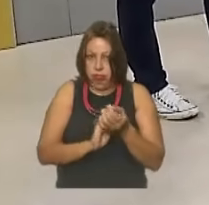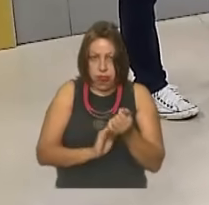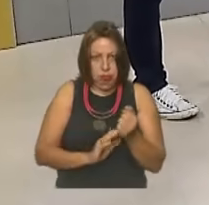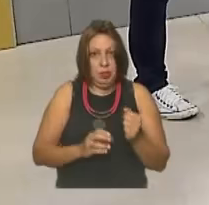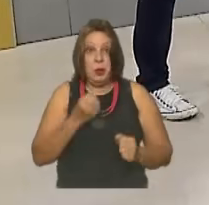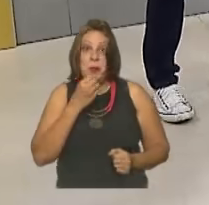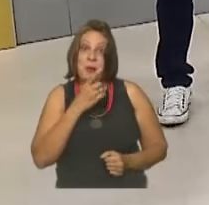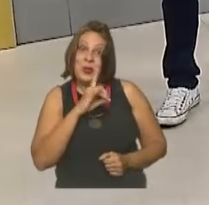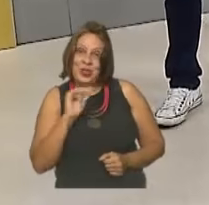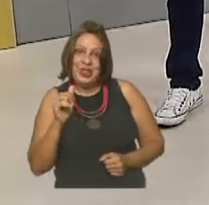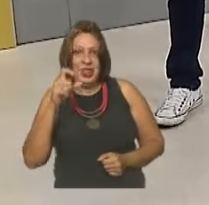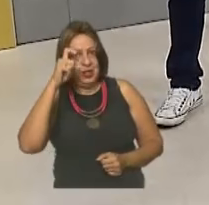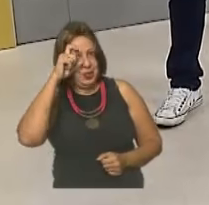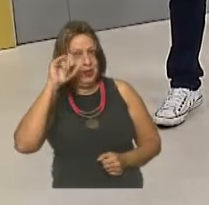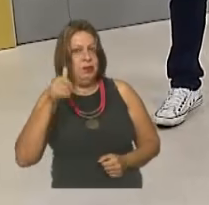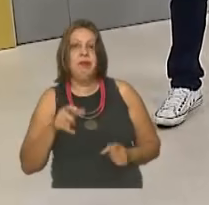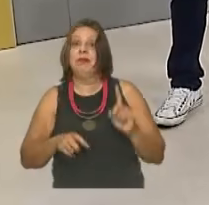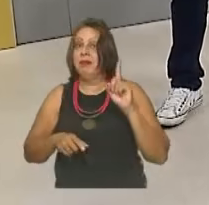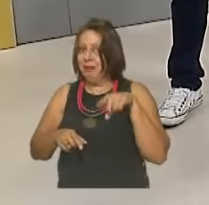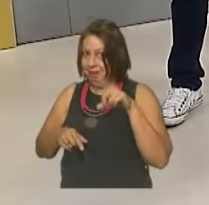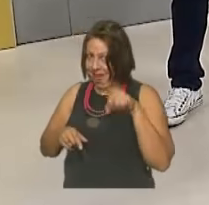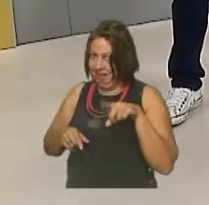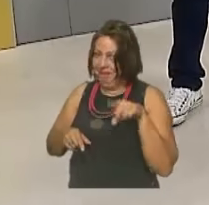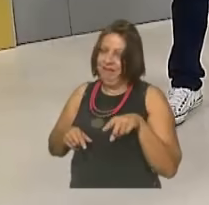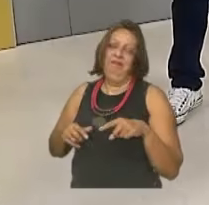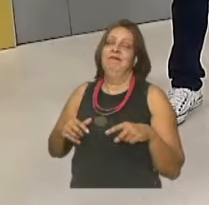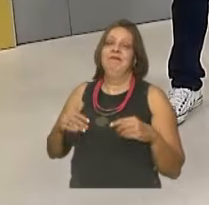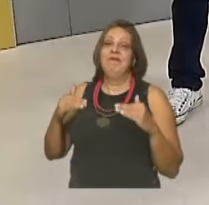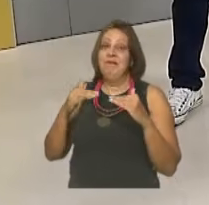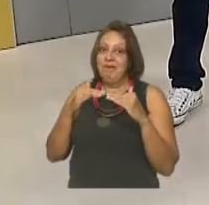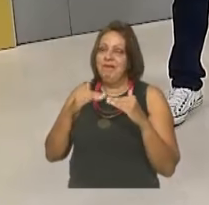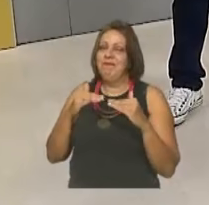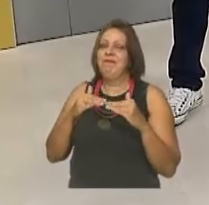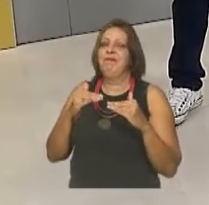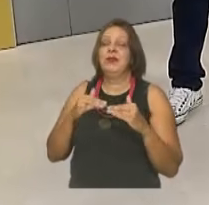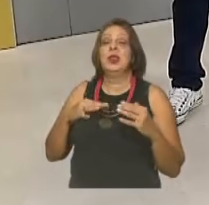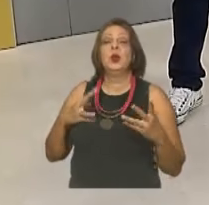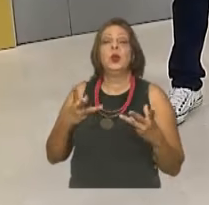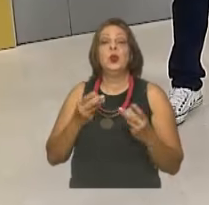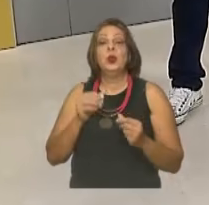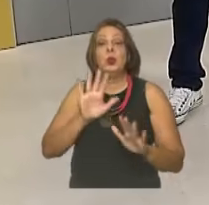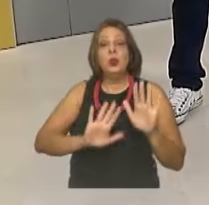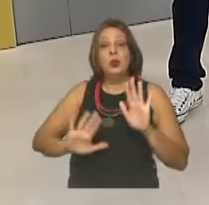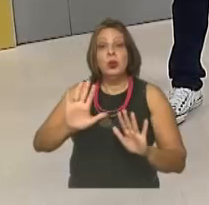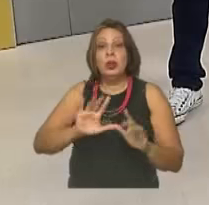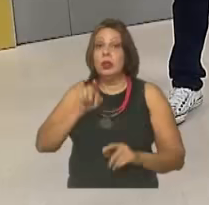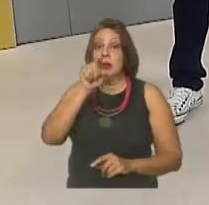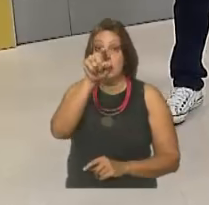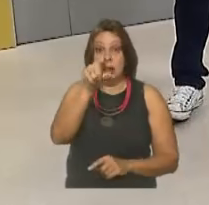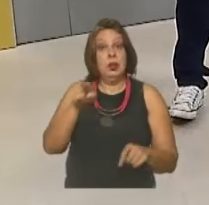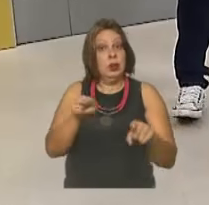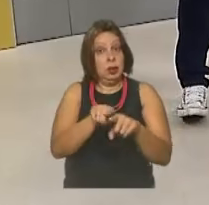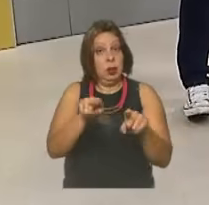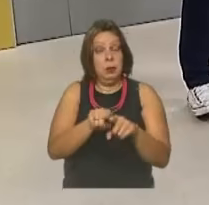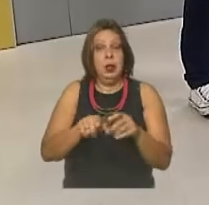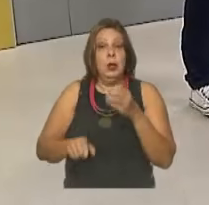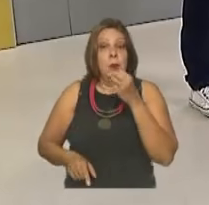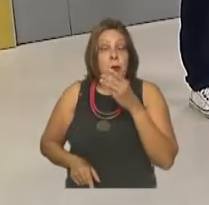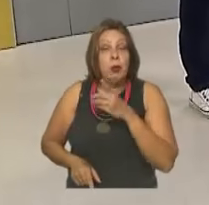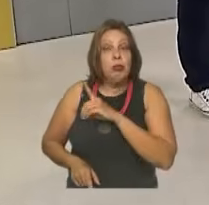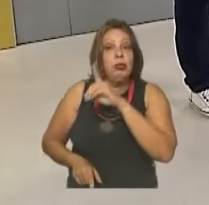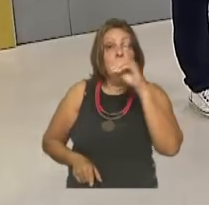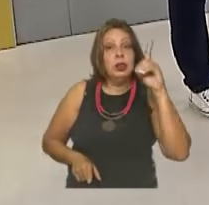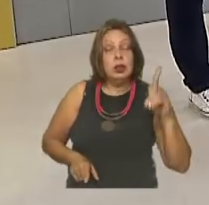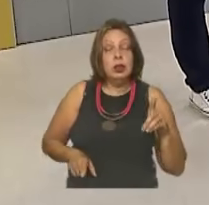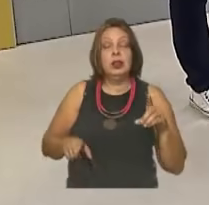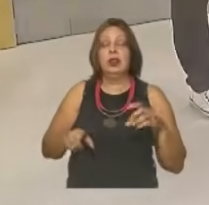dia, Jaque, é isso aí, isso mesmo, ó. Estamos aqui tomando todos aqueles cuidados e você também, espero que esteja, né? Bom dia para você que nos ouve